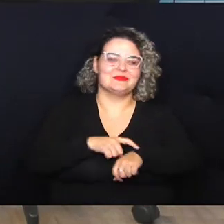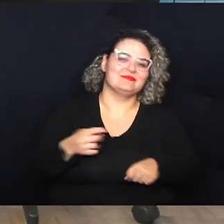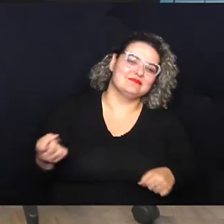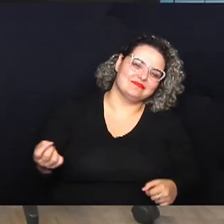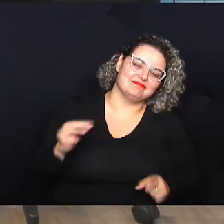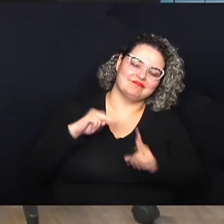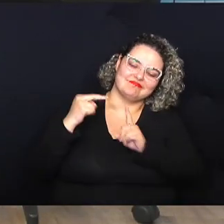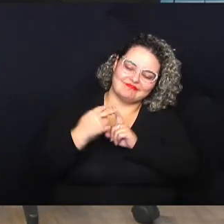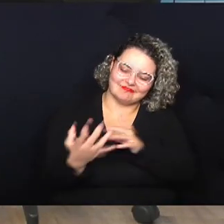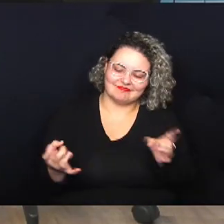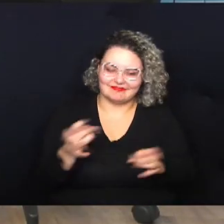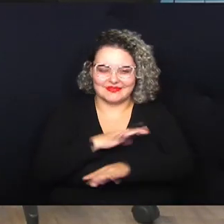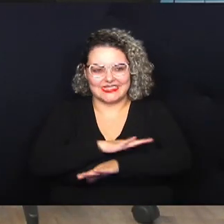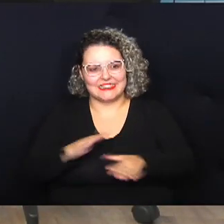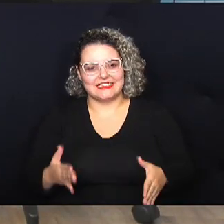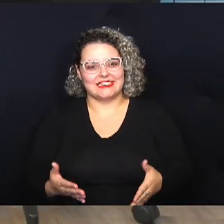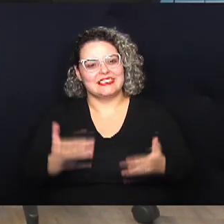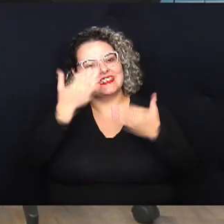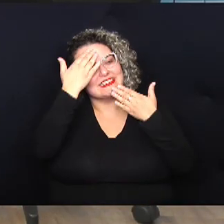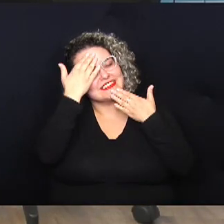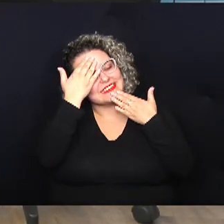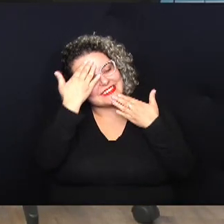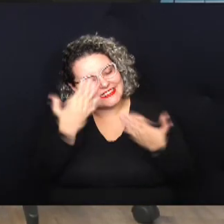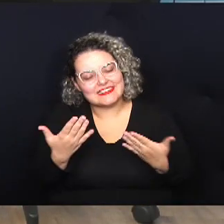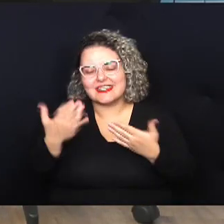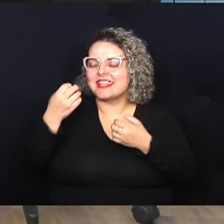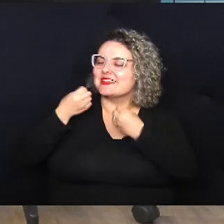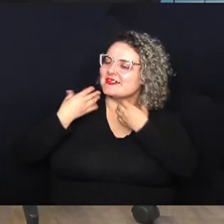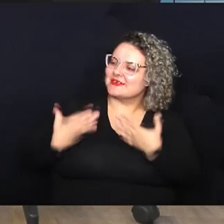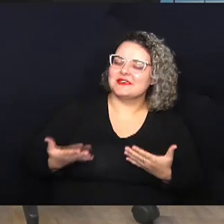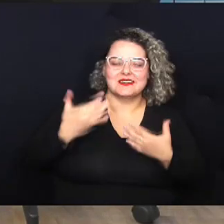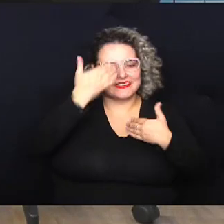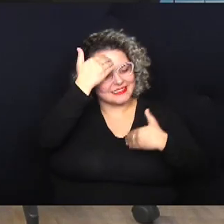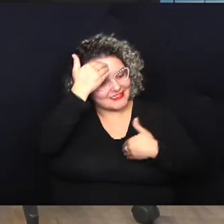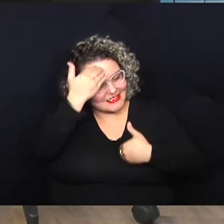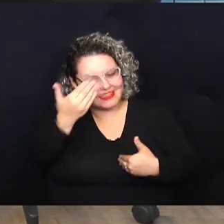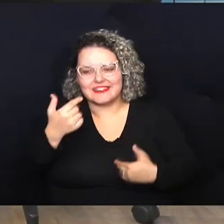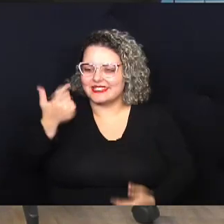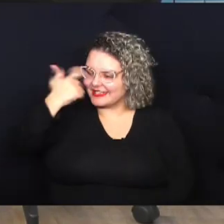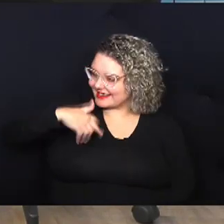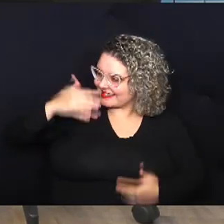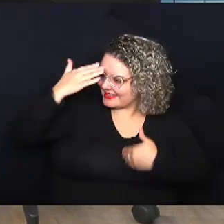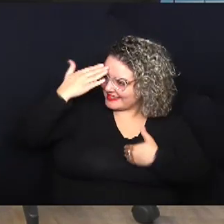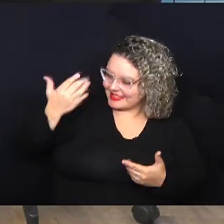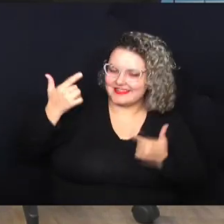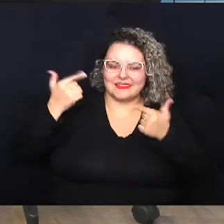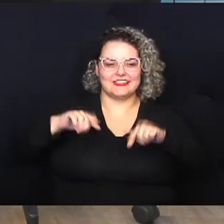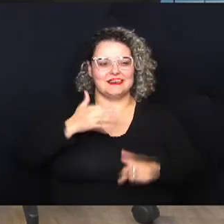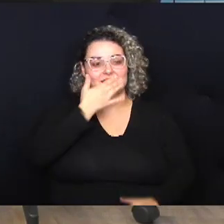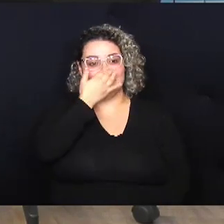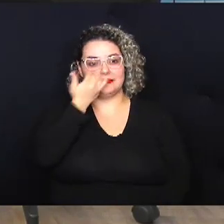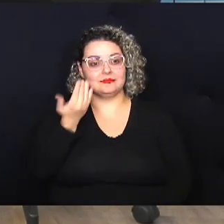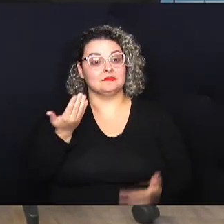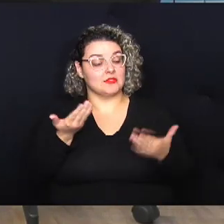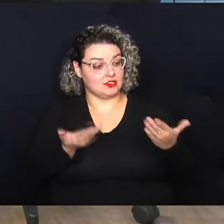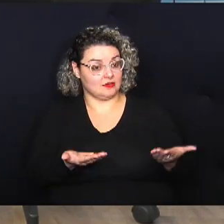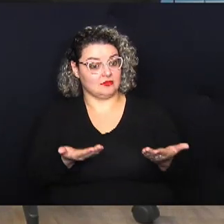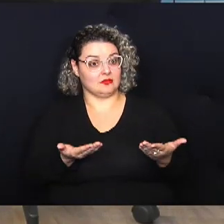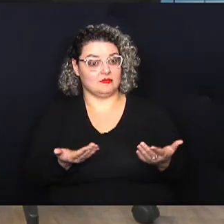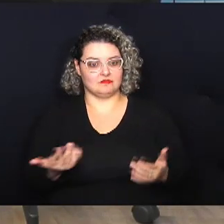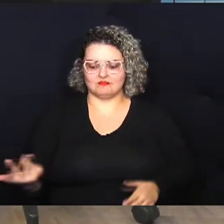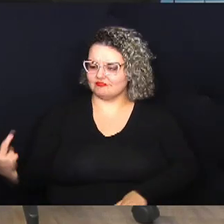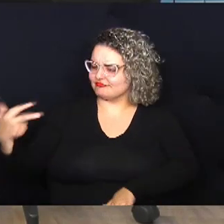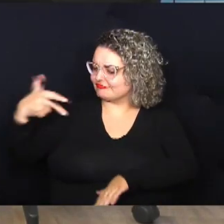de vista. Bom, quero te agradecer, gratidão, muito obrigada. Obrigada, eu que agradeço por esse espaço. Então, e você de vir